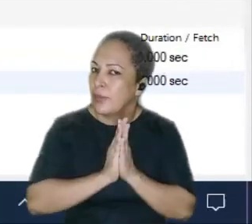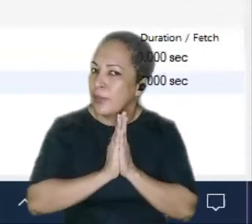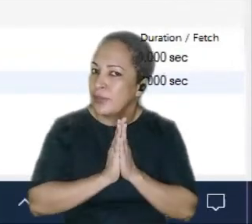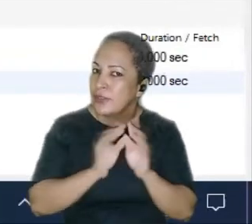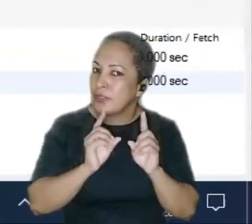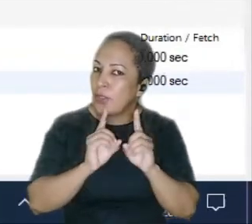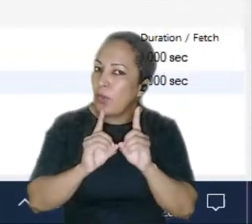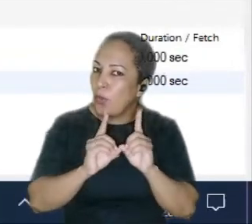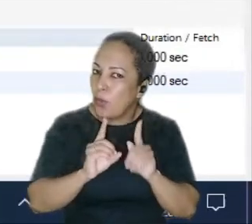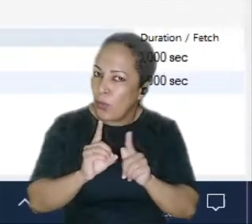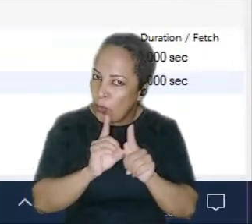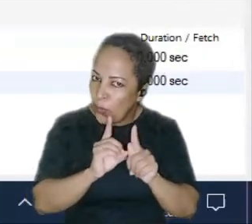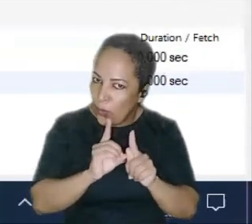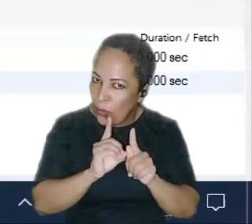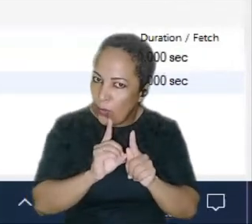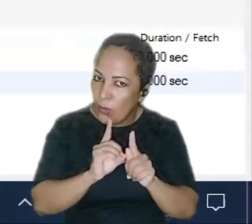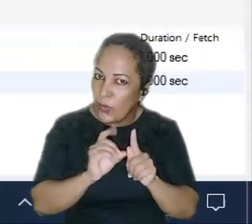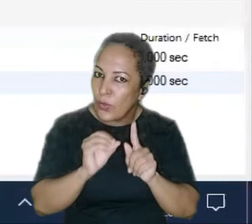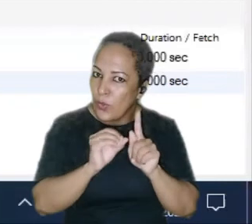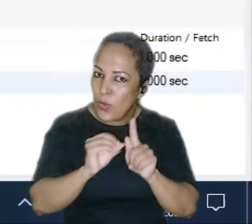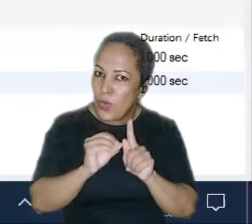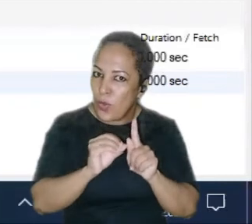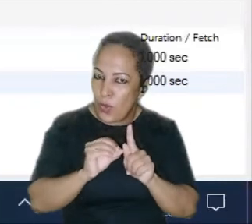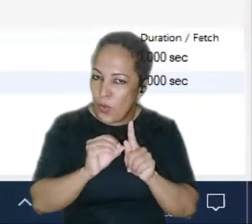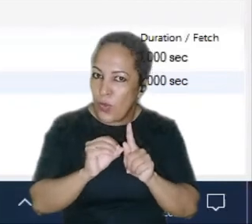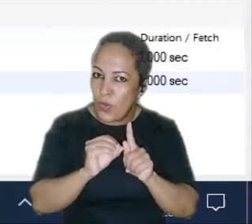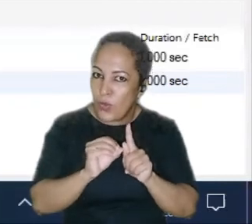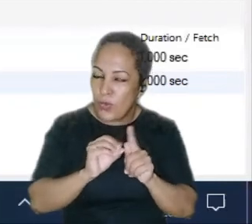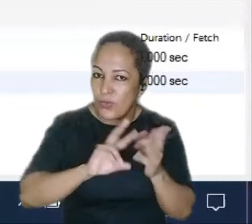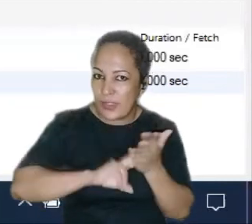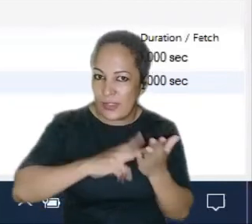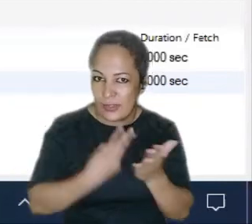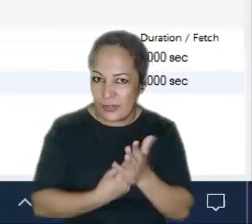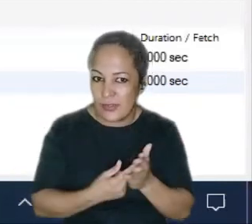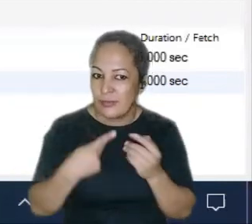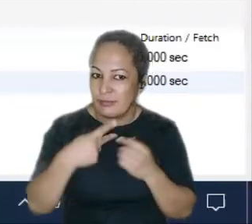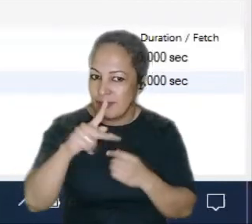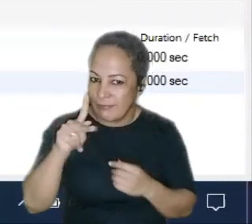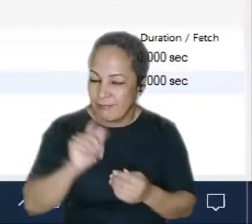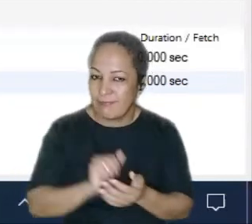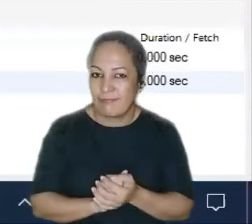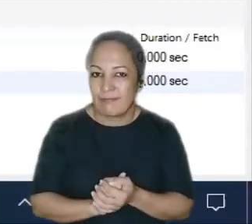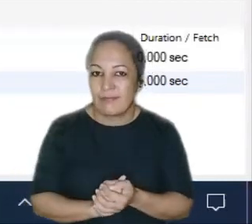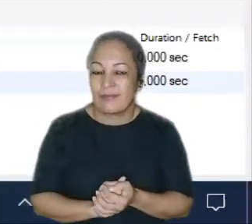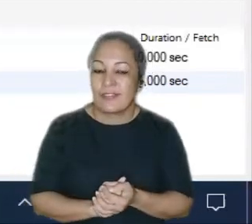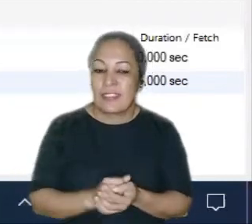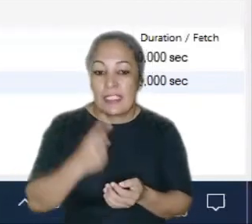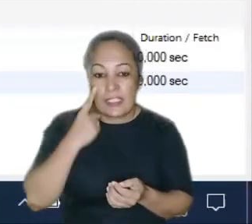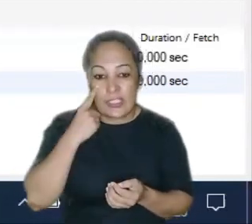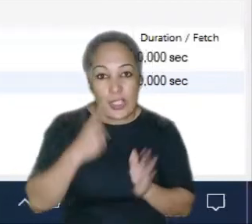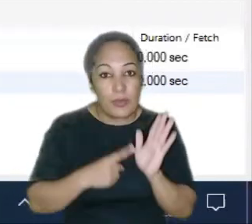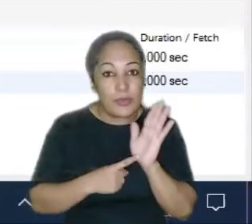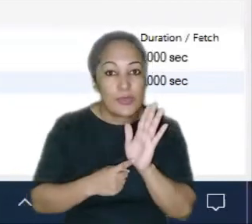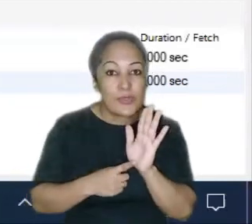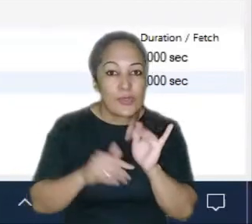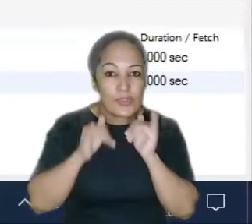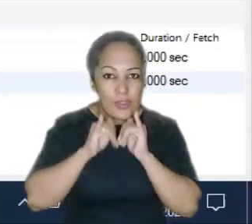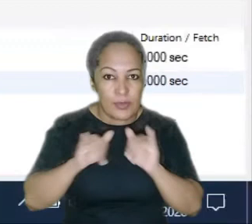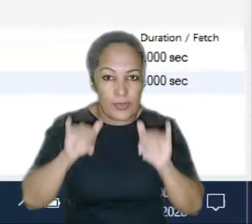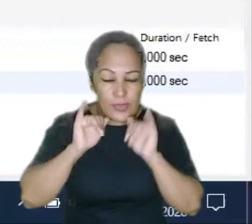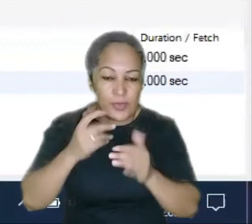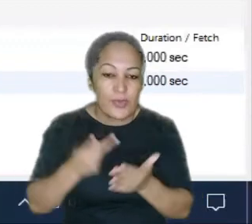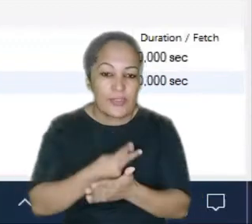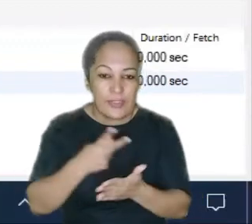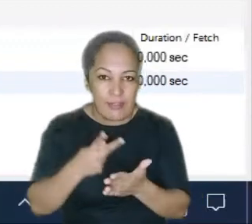vida, tá? Então, olha só, ele vai dizer para mim, ó, ele deu um código de erro aqui, ele vai dizer, ó, can't create